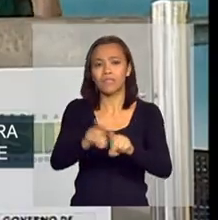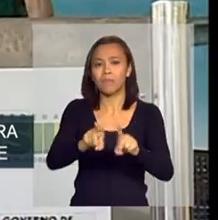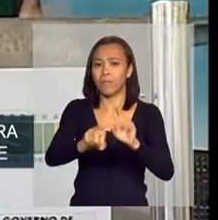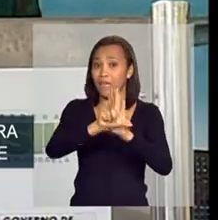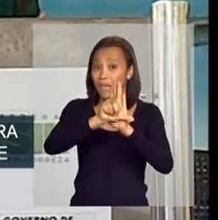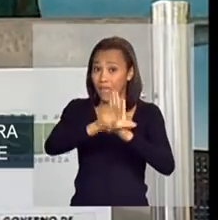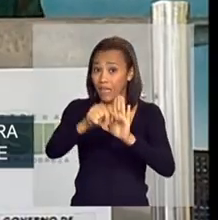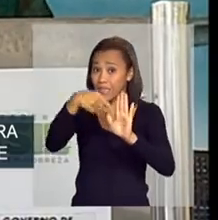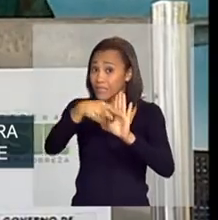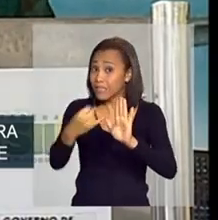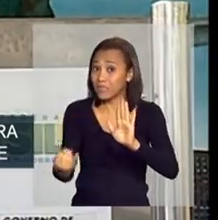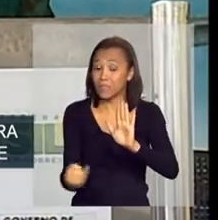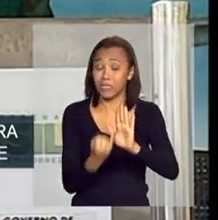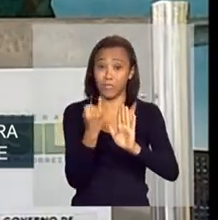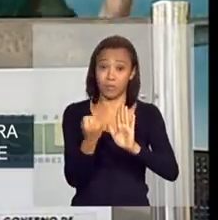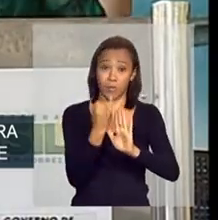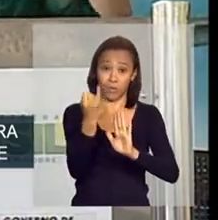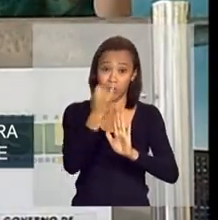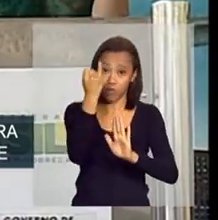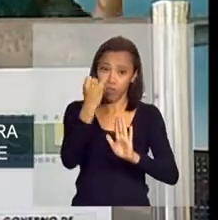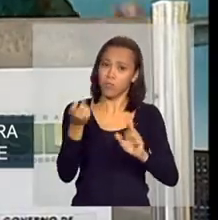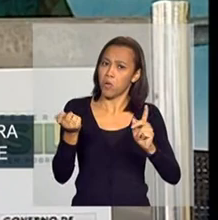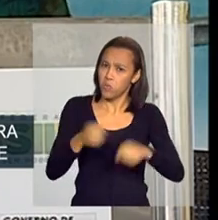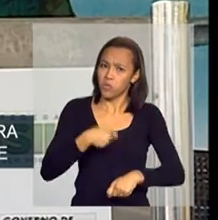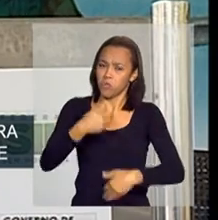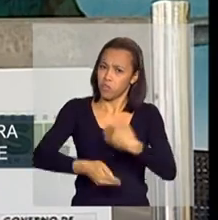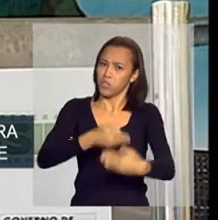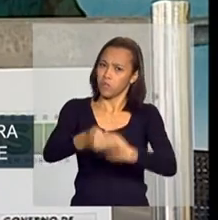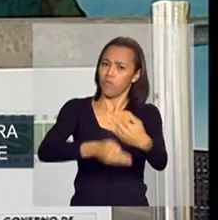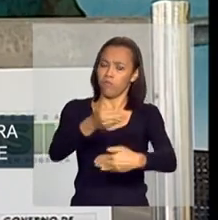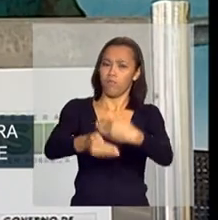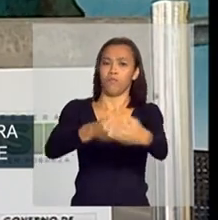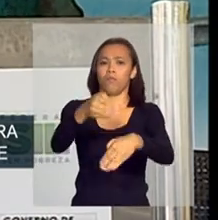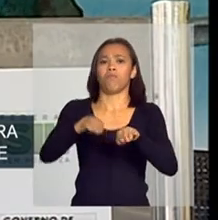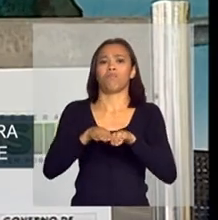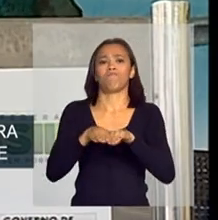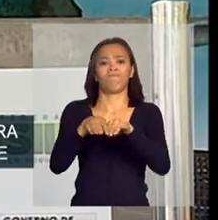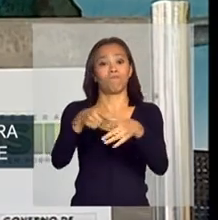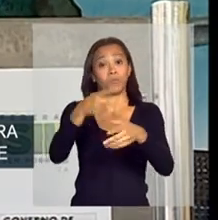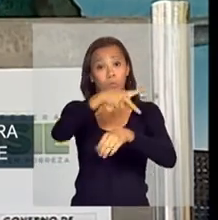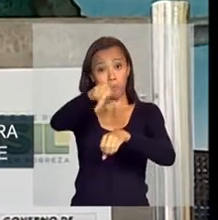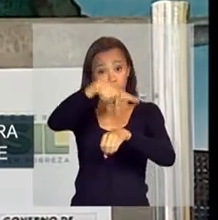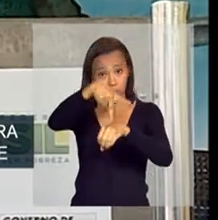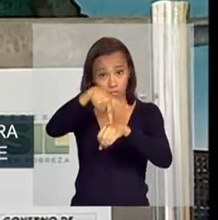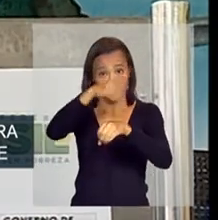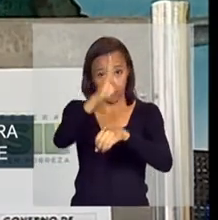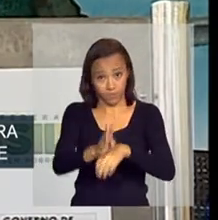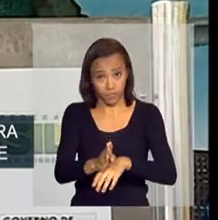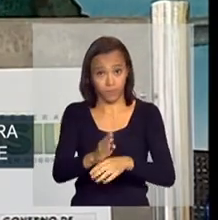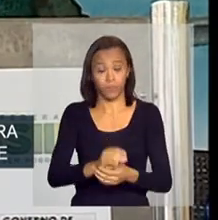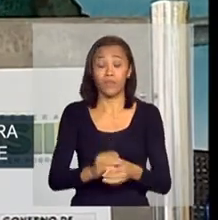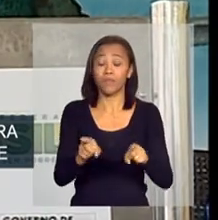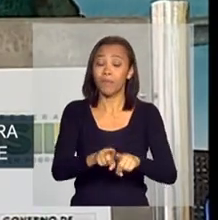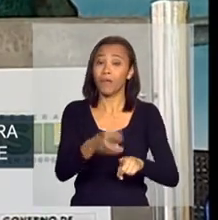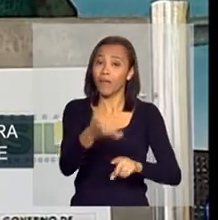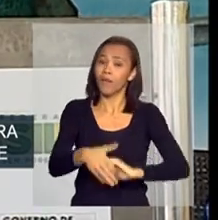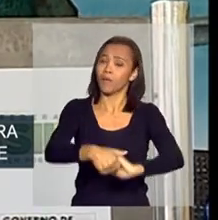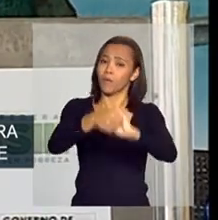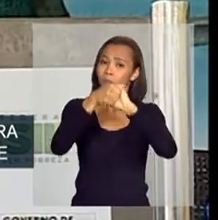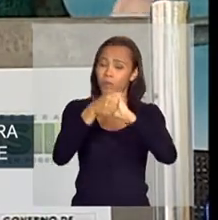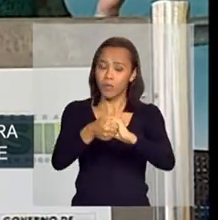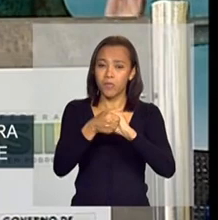leis importantes para a construção de um Brasil mais desenvolvido. Quero cumprimentar